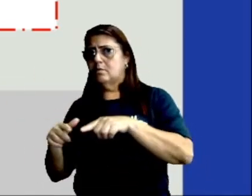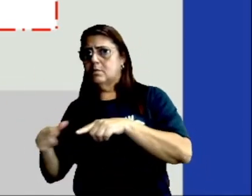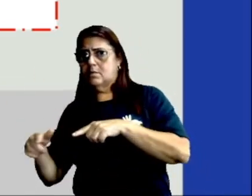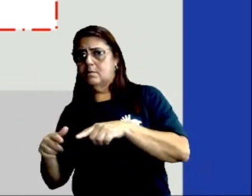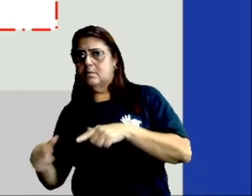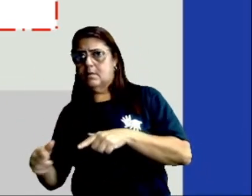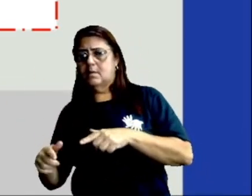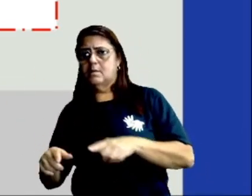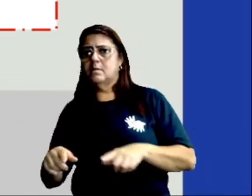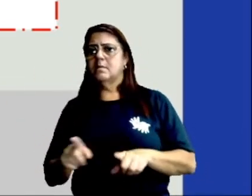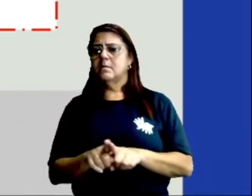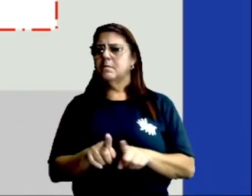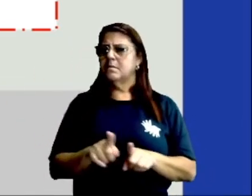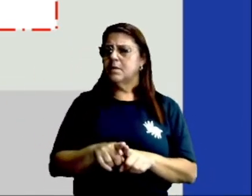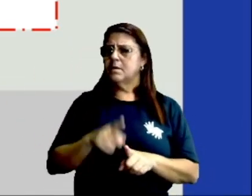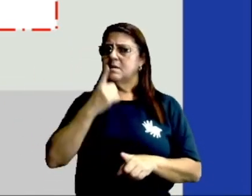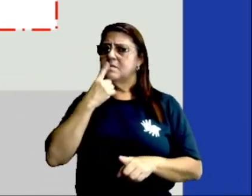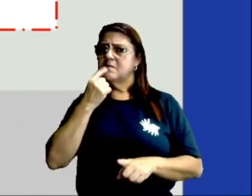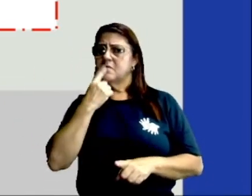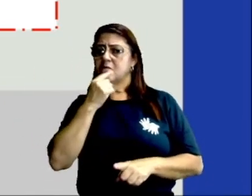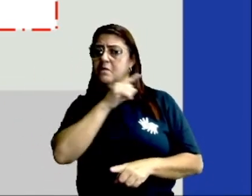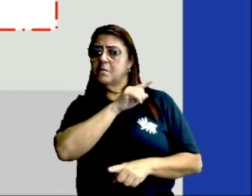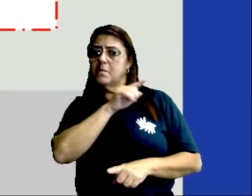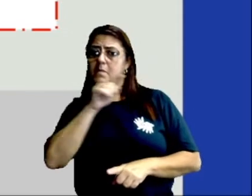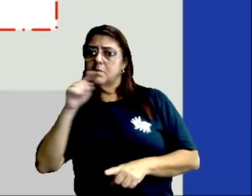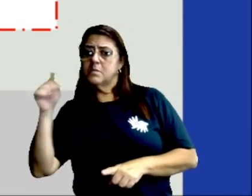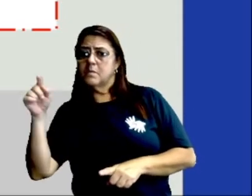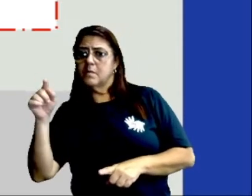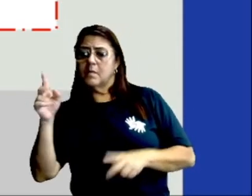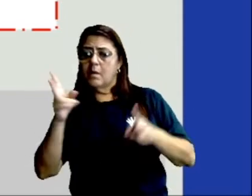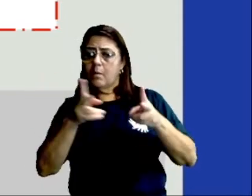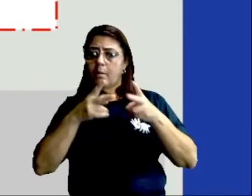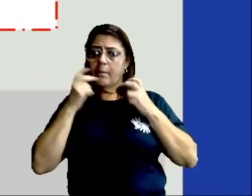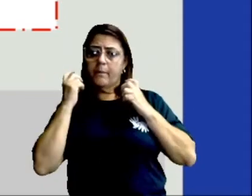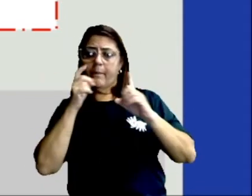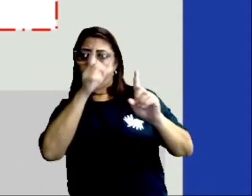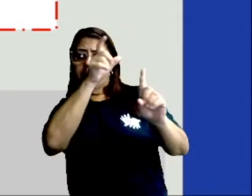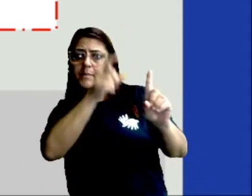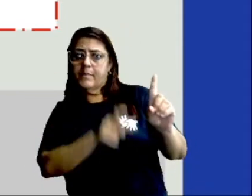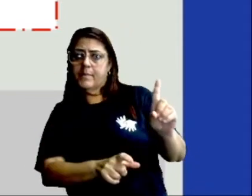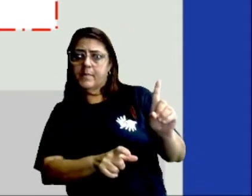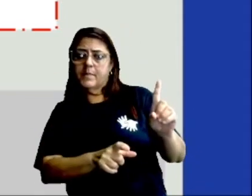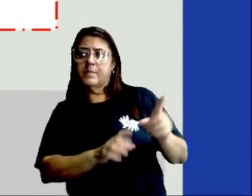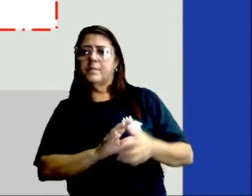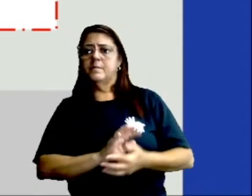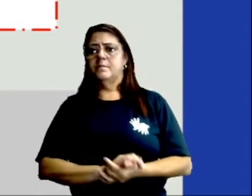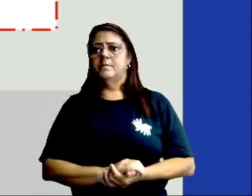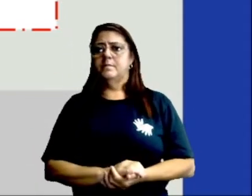narrador. Agora de vermelho nós vamos identificar as falas dos personagens.